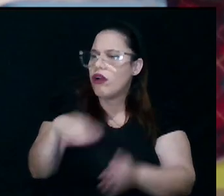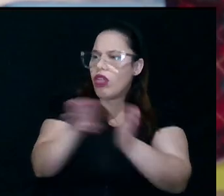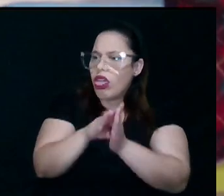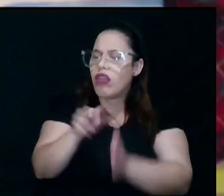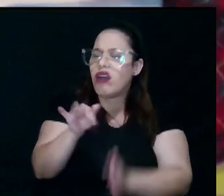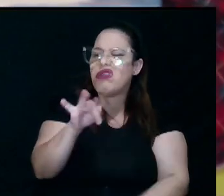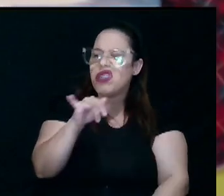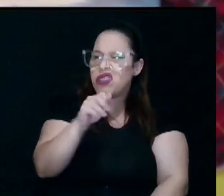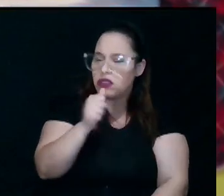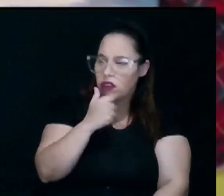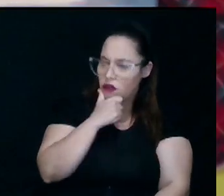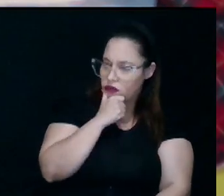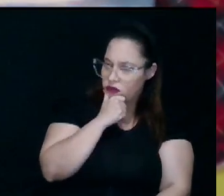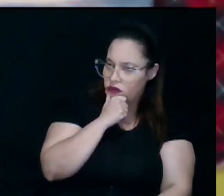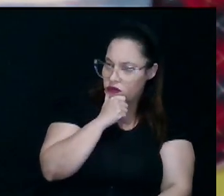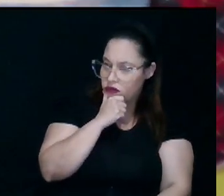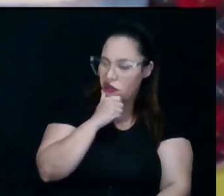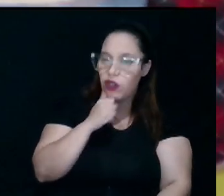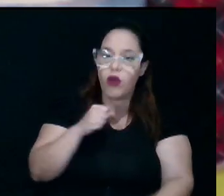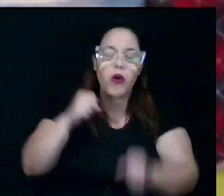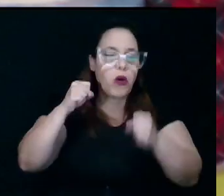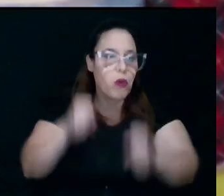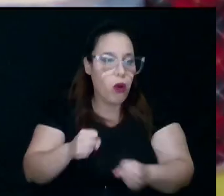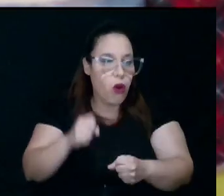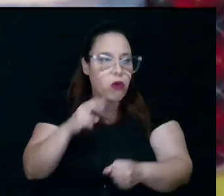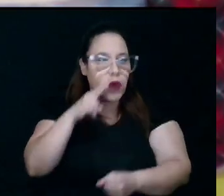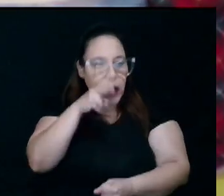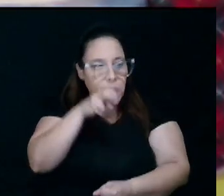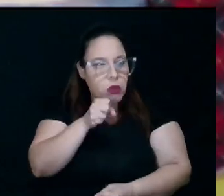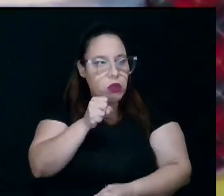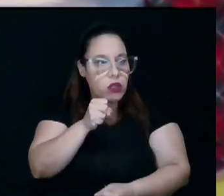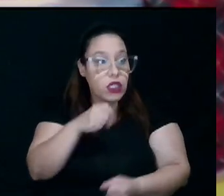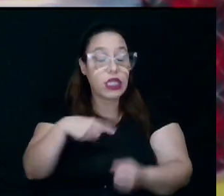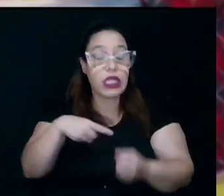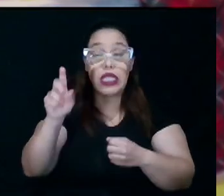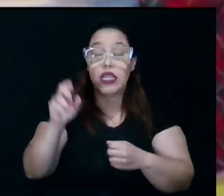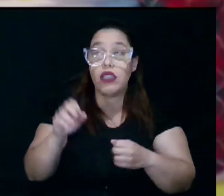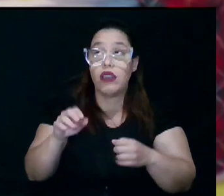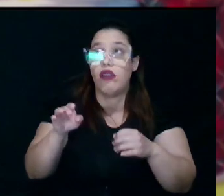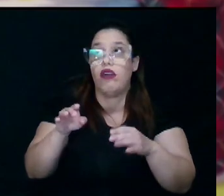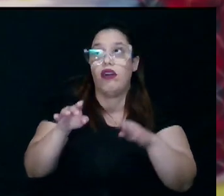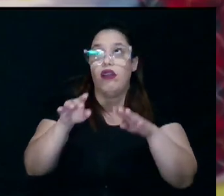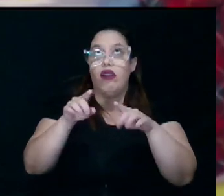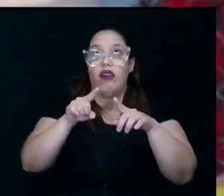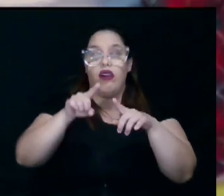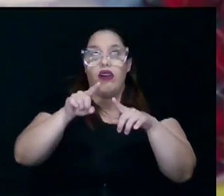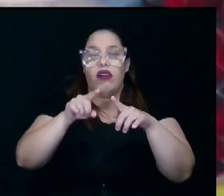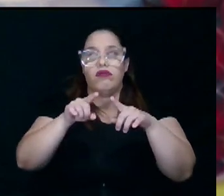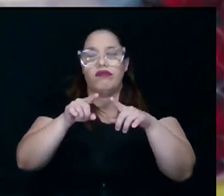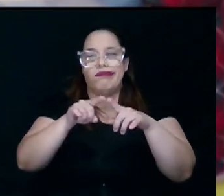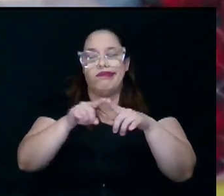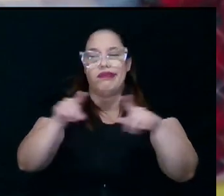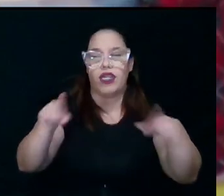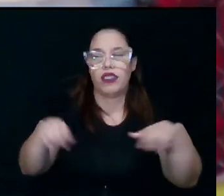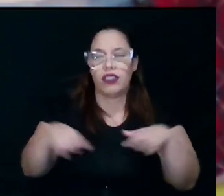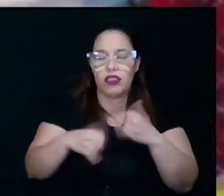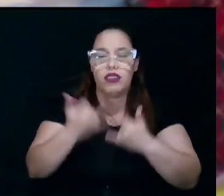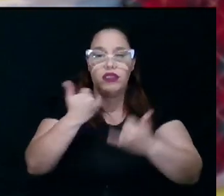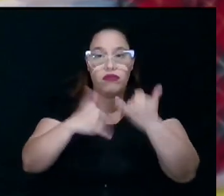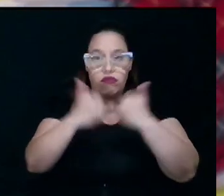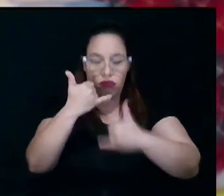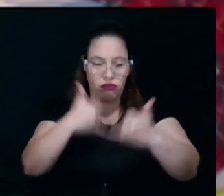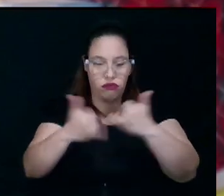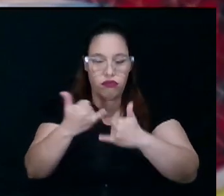pode forçar uma situação como, por exemplo, ir a um parque de diversões. Então, como é que os brinquedos funcionam? Como é que a física